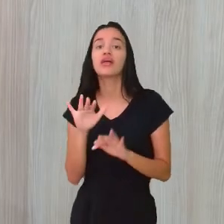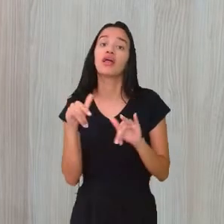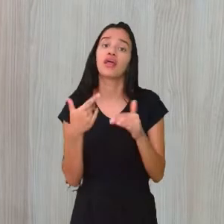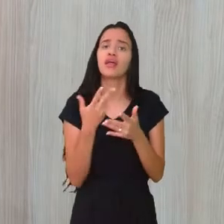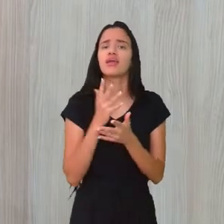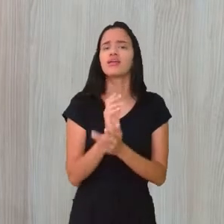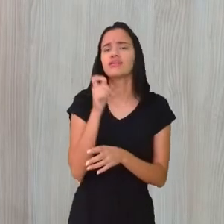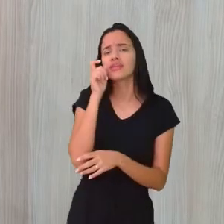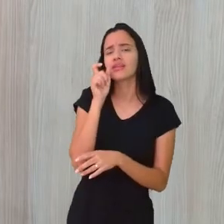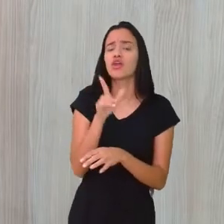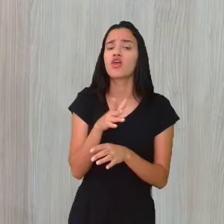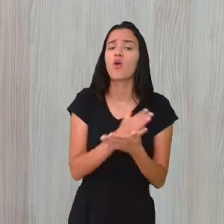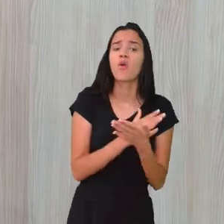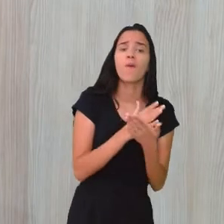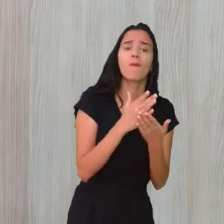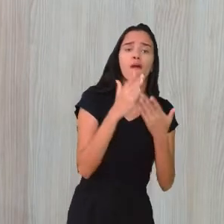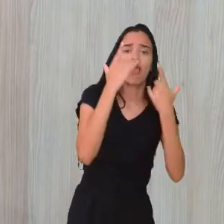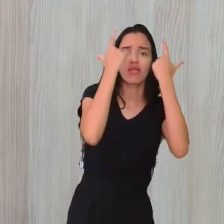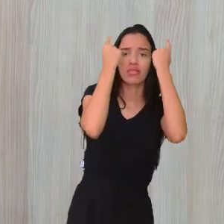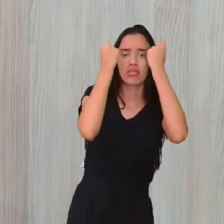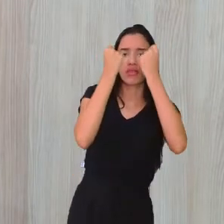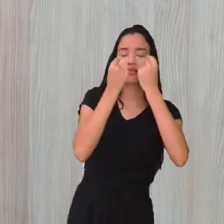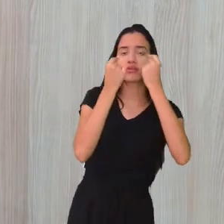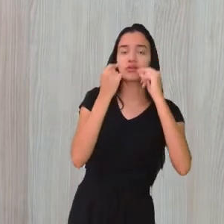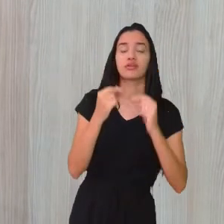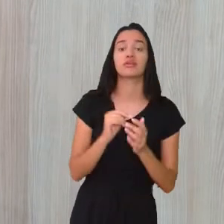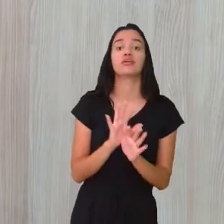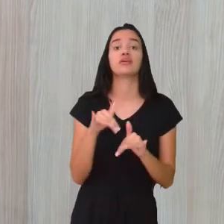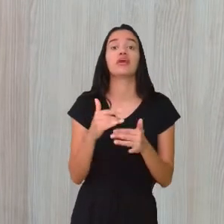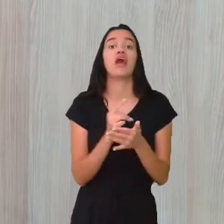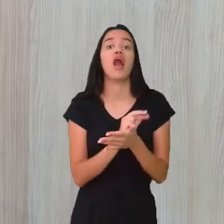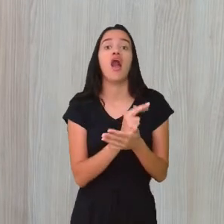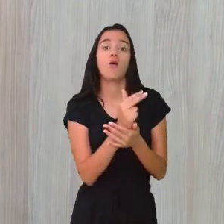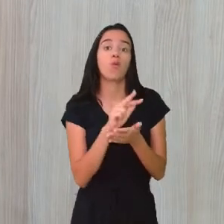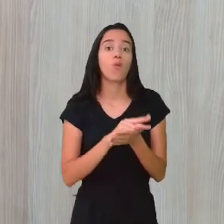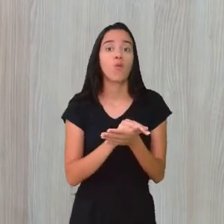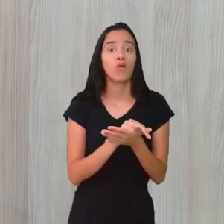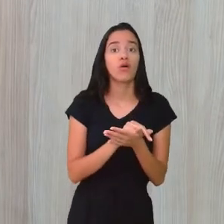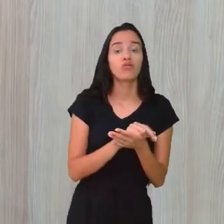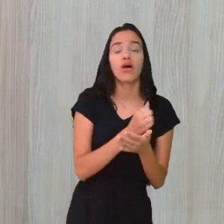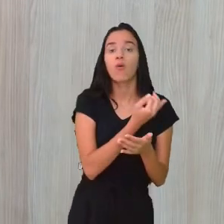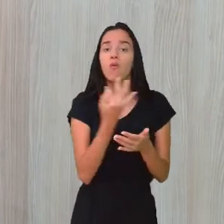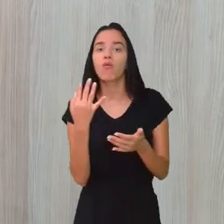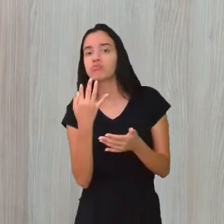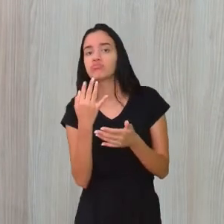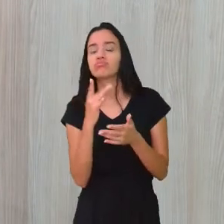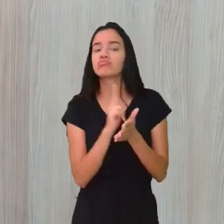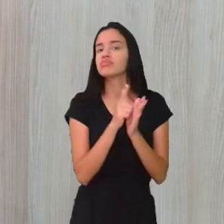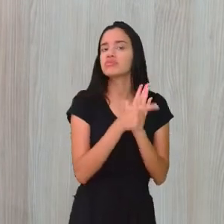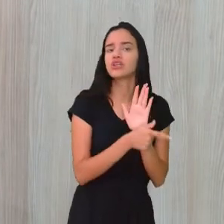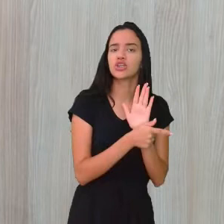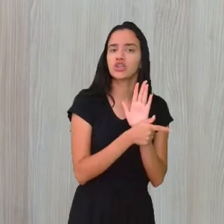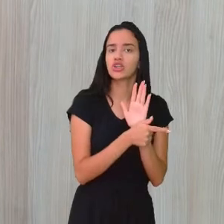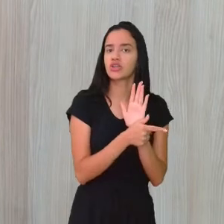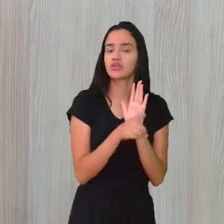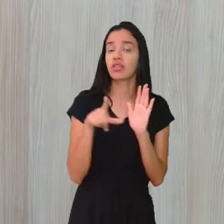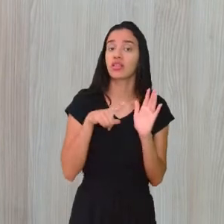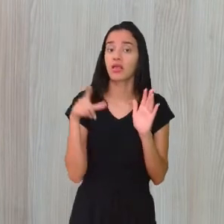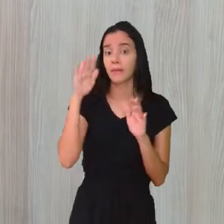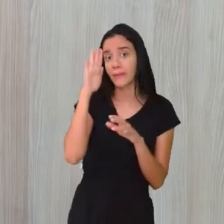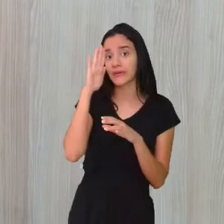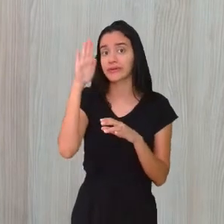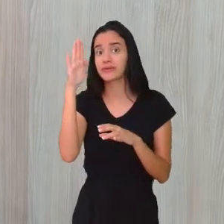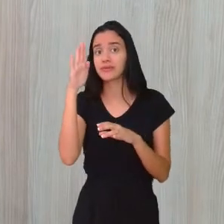teatro ele começa na Grécia e a quantidade de gêneros que a gente tem de peça hoje não era tão plural, não. A gente tem principalmente